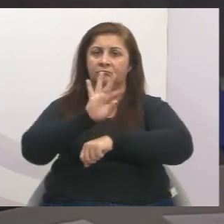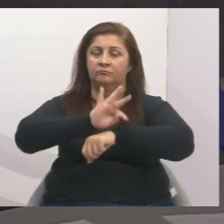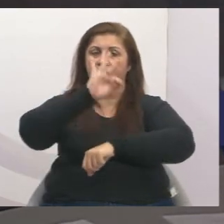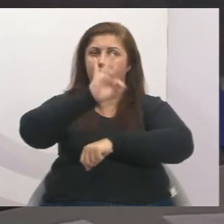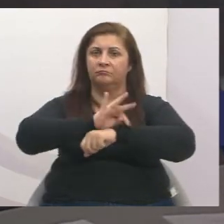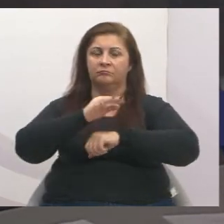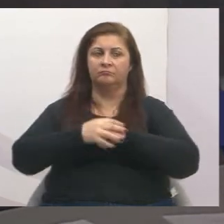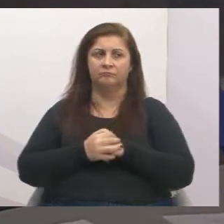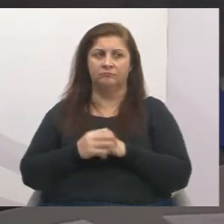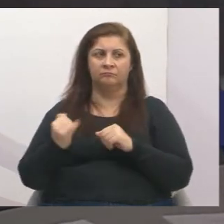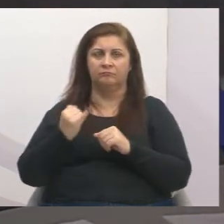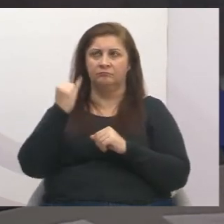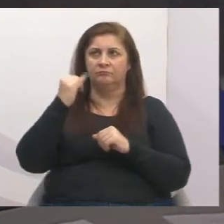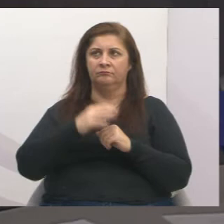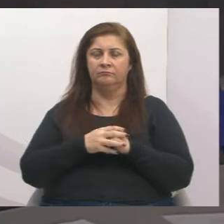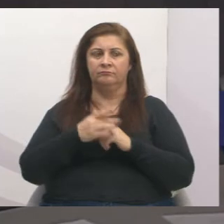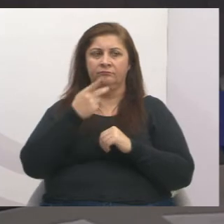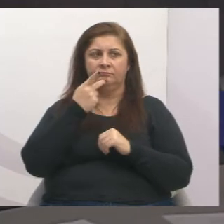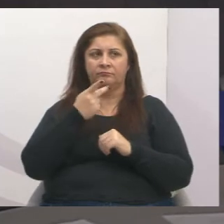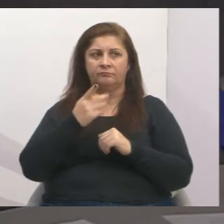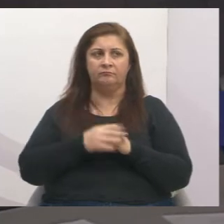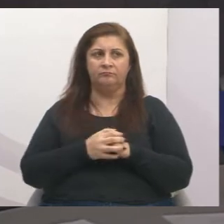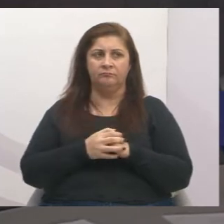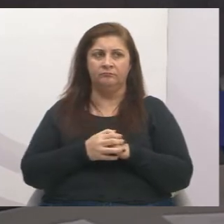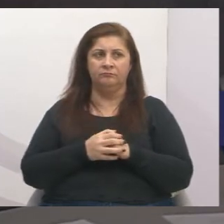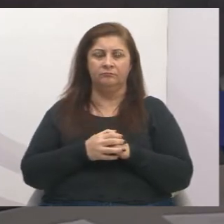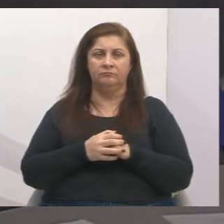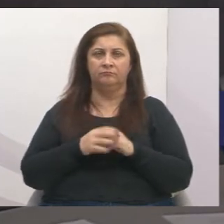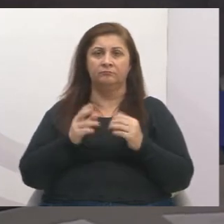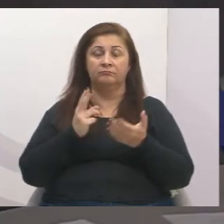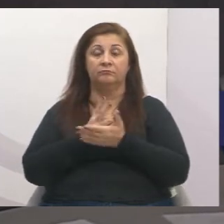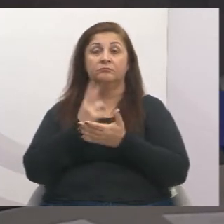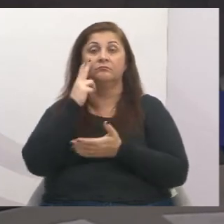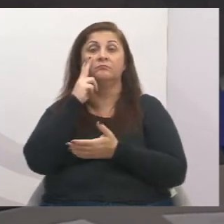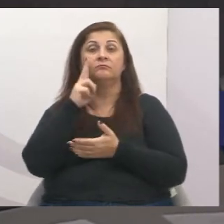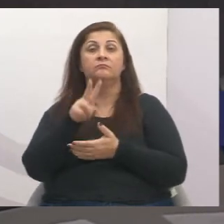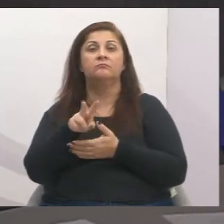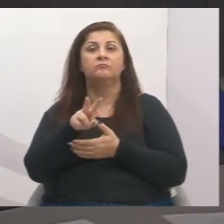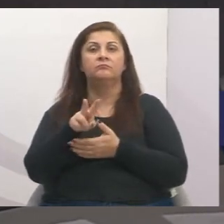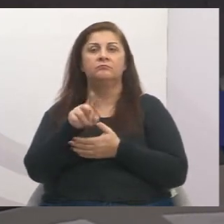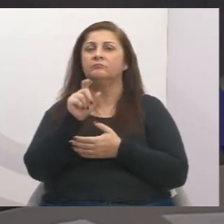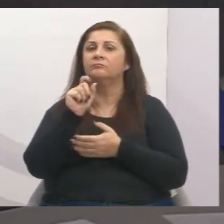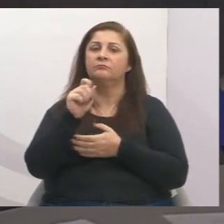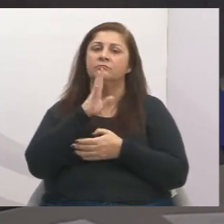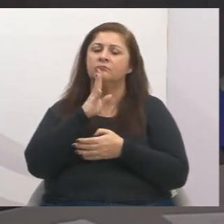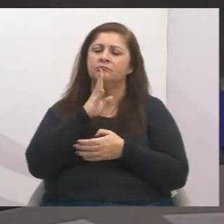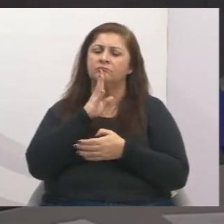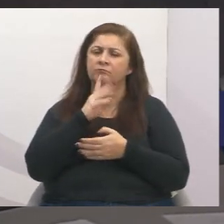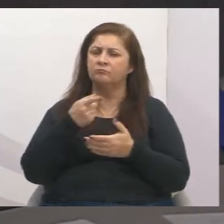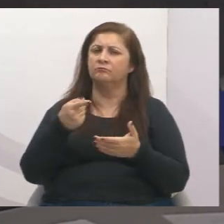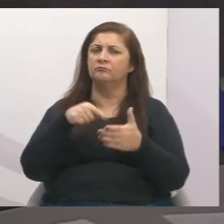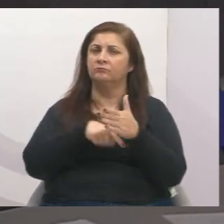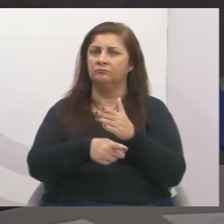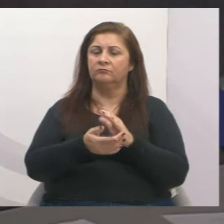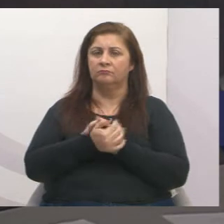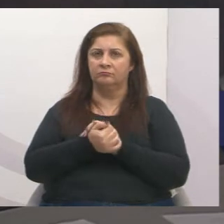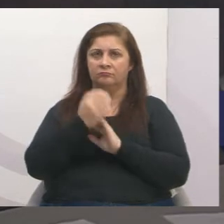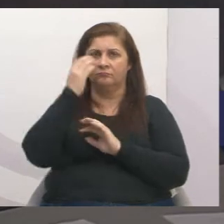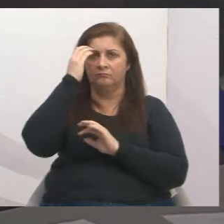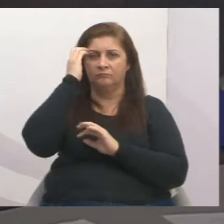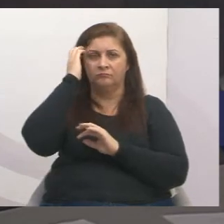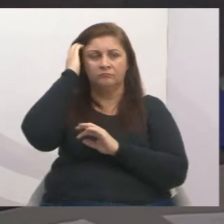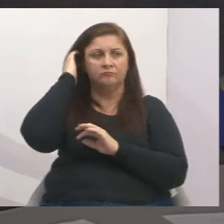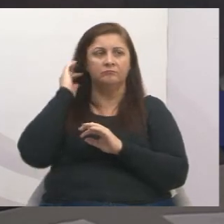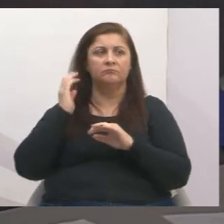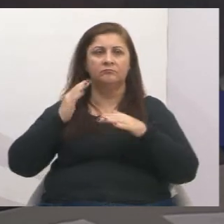E é muito importante, eu sempre digo que é muito importante a gente escutar quem está na linha de frente. Às vezes a gente que